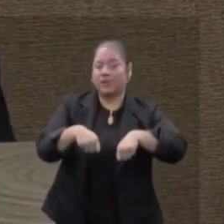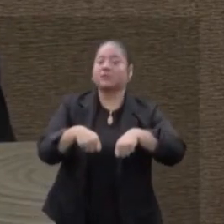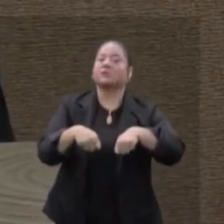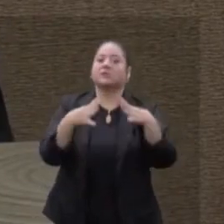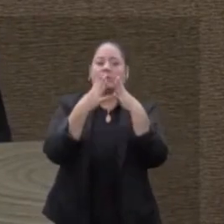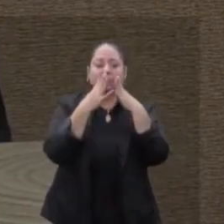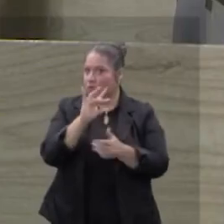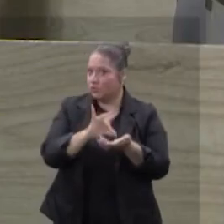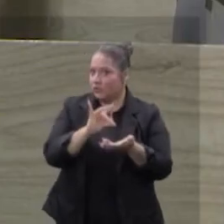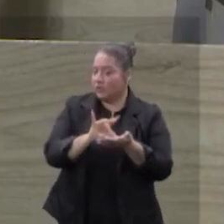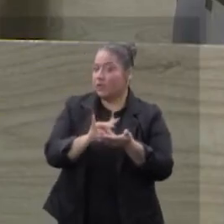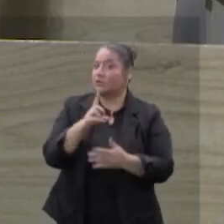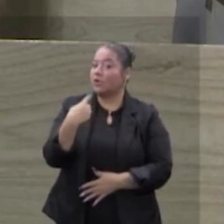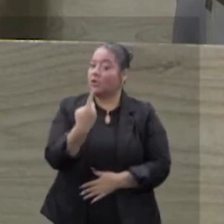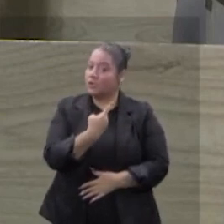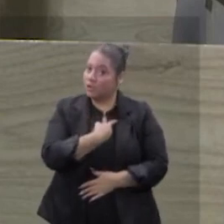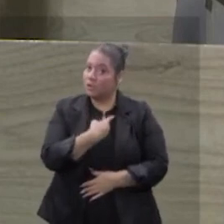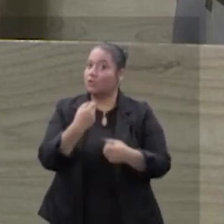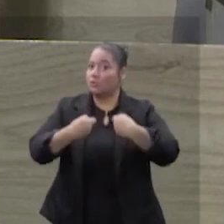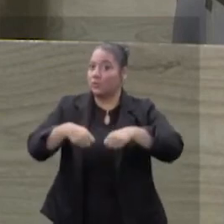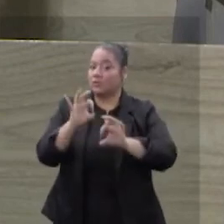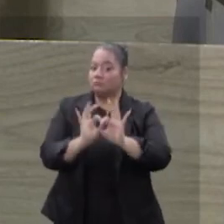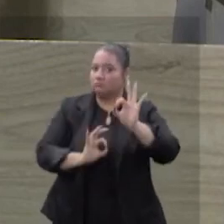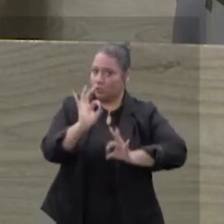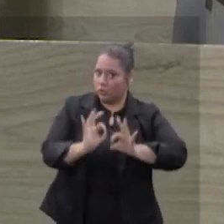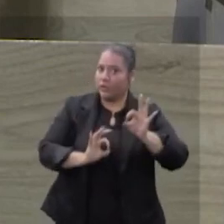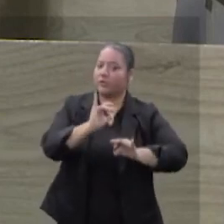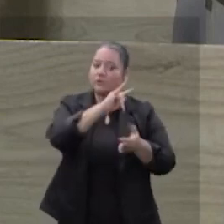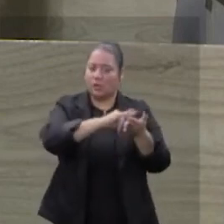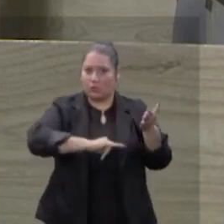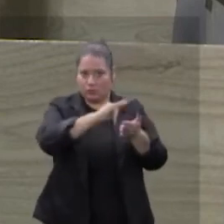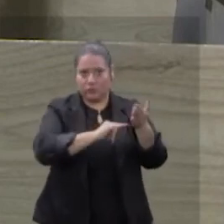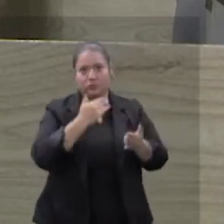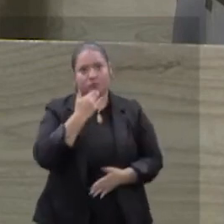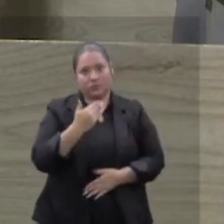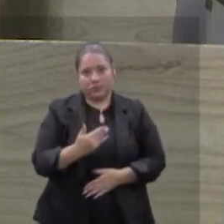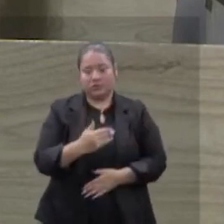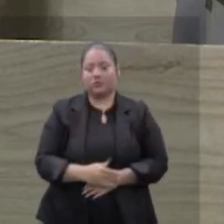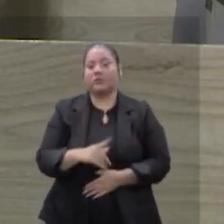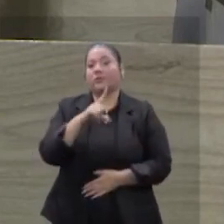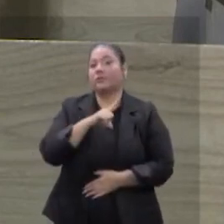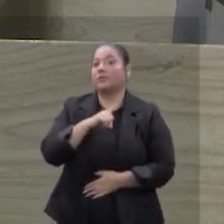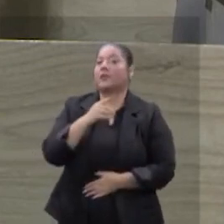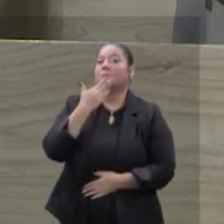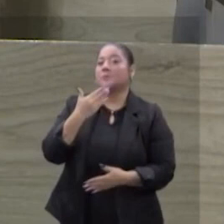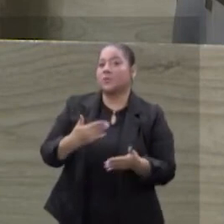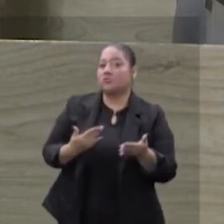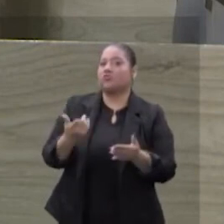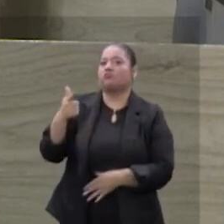dos vereadores. Nós precisamos organizar os nossos pedidos. Tem pedidos